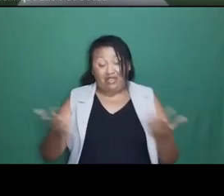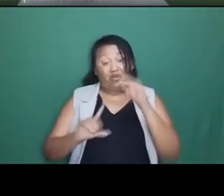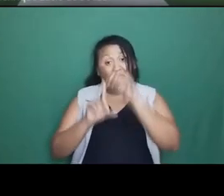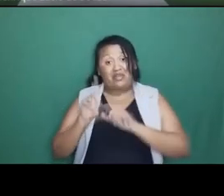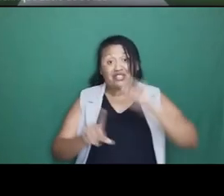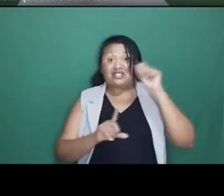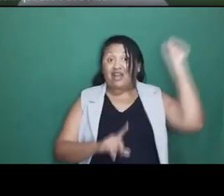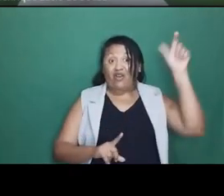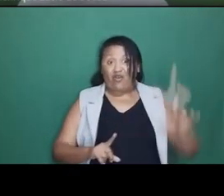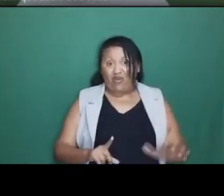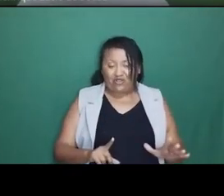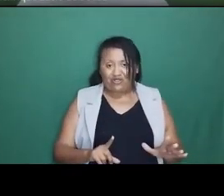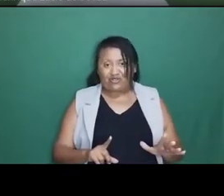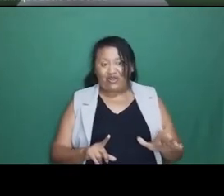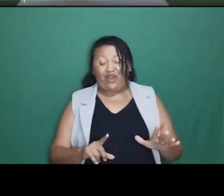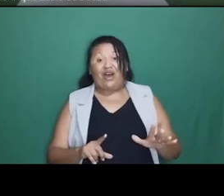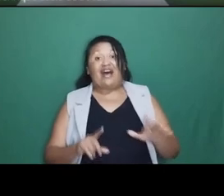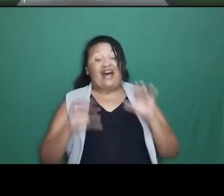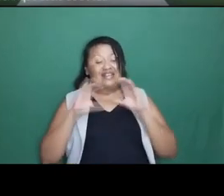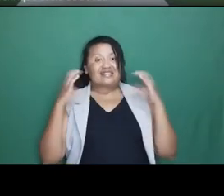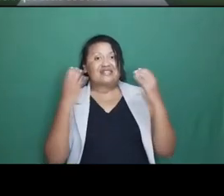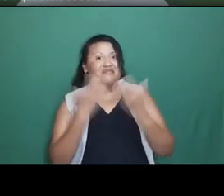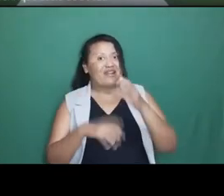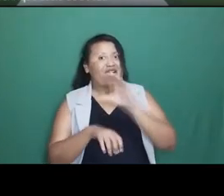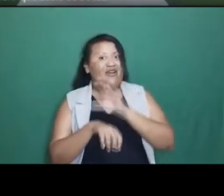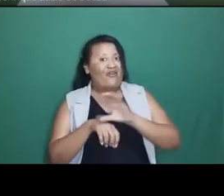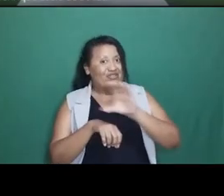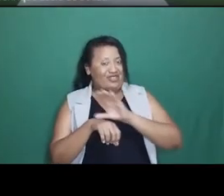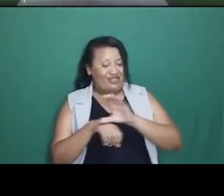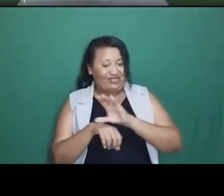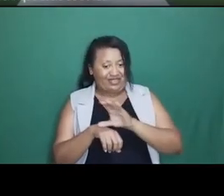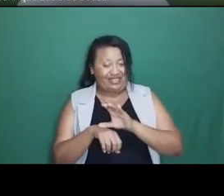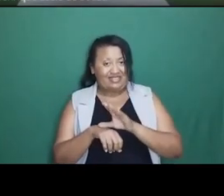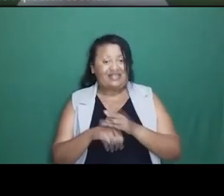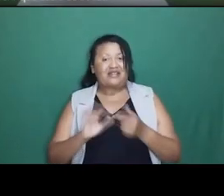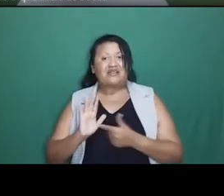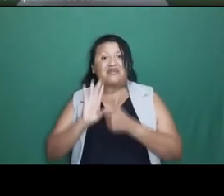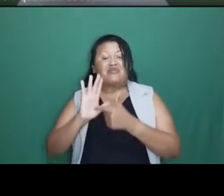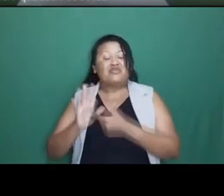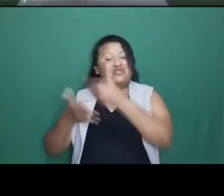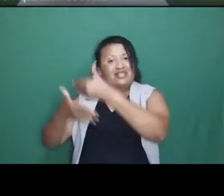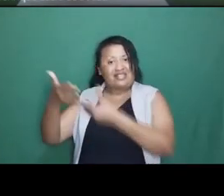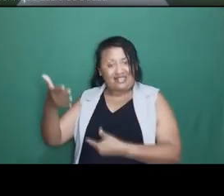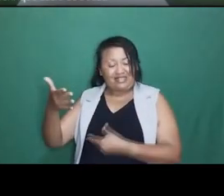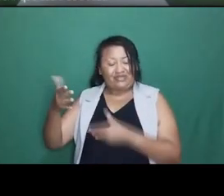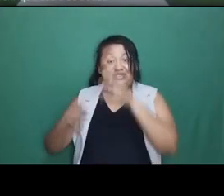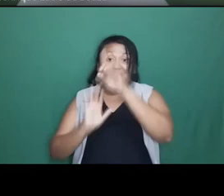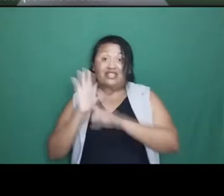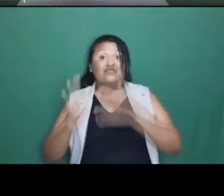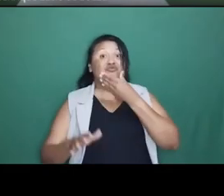promoveu a declaração dos direitos dos homens e dos cidadão que estipulava